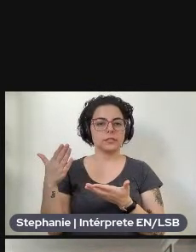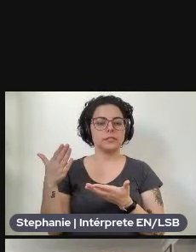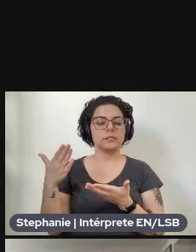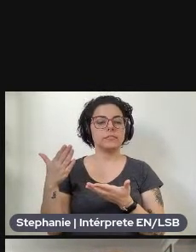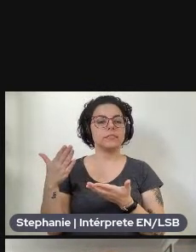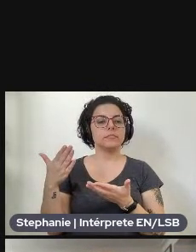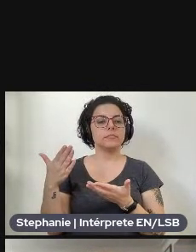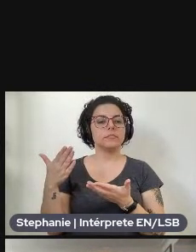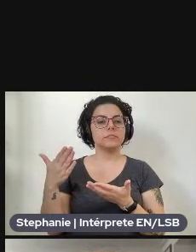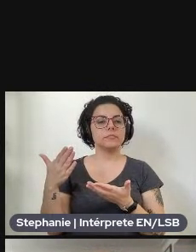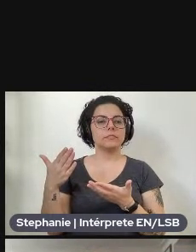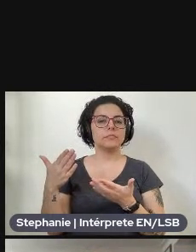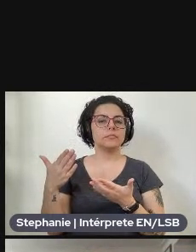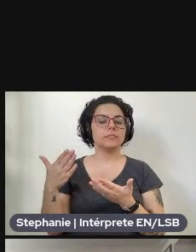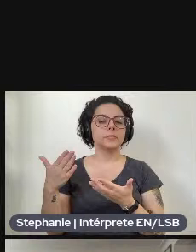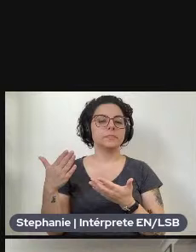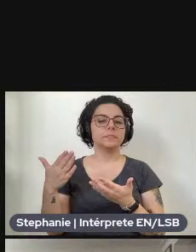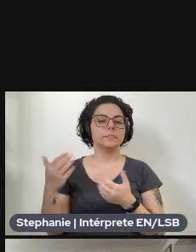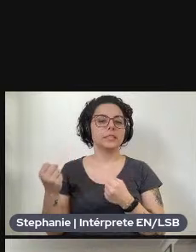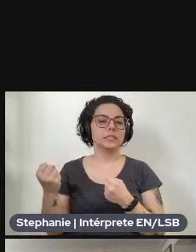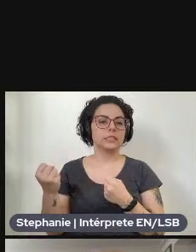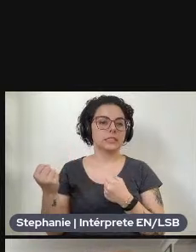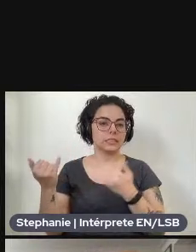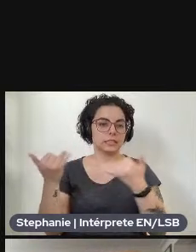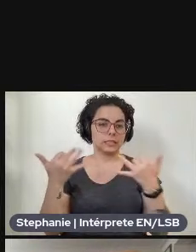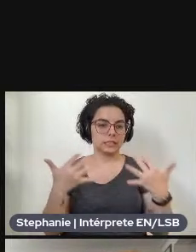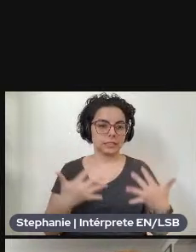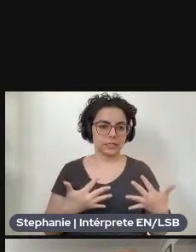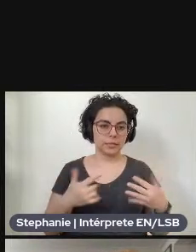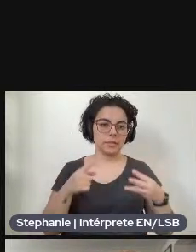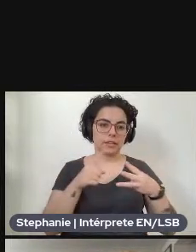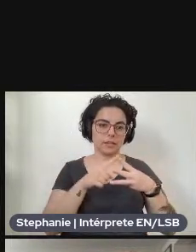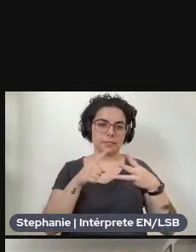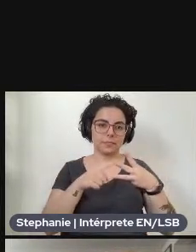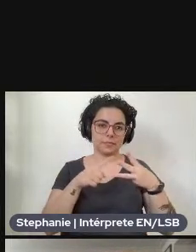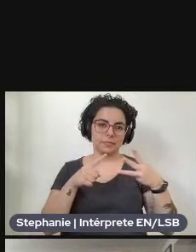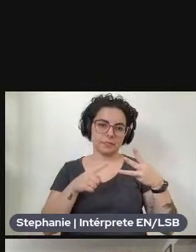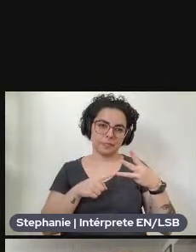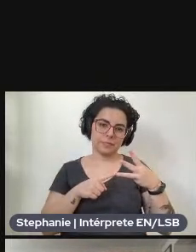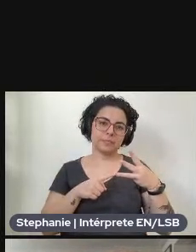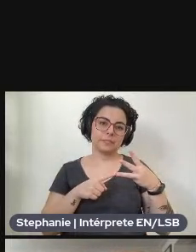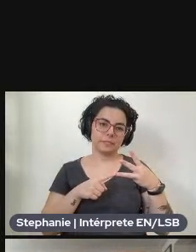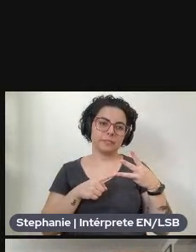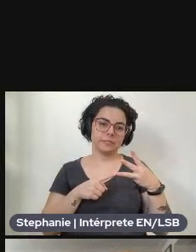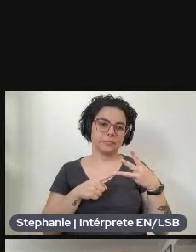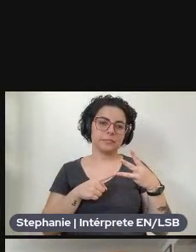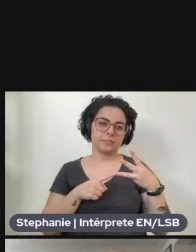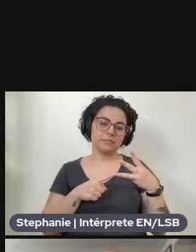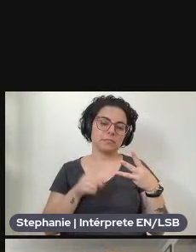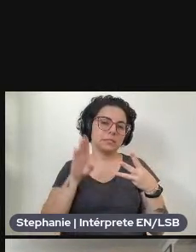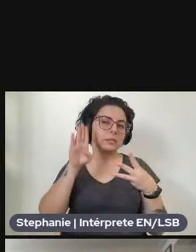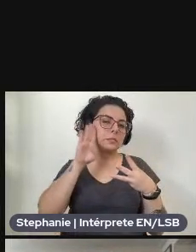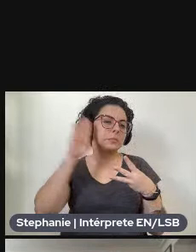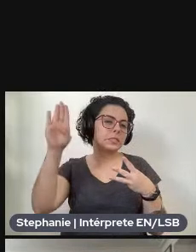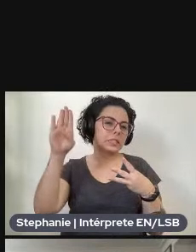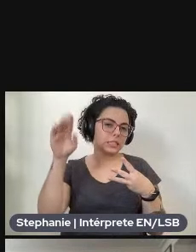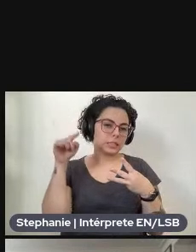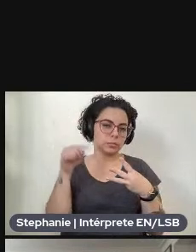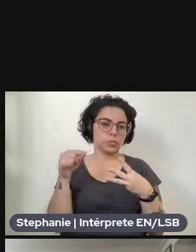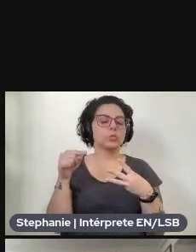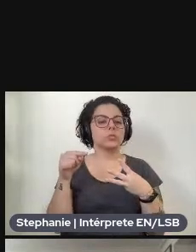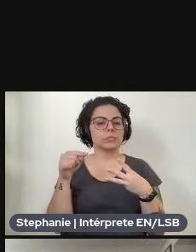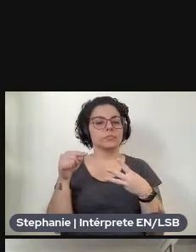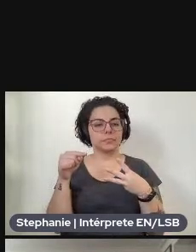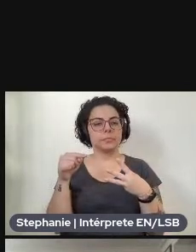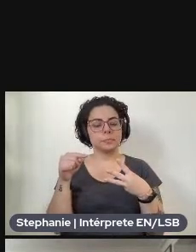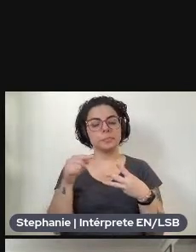apresentar 3 pontos de partida, departure points, como eu lhes chamo, podia chamar premises, portanto,